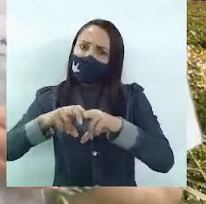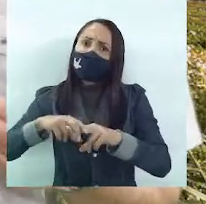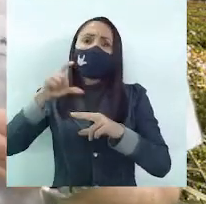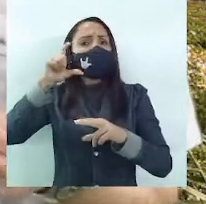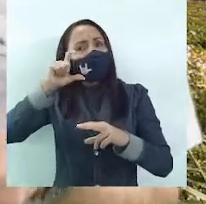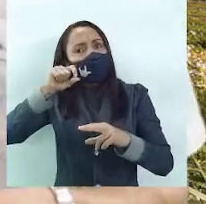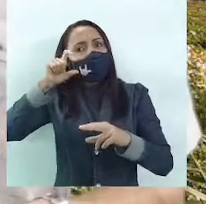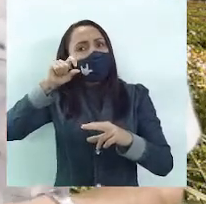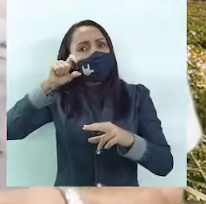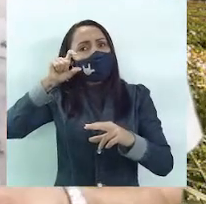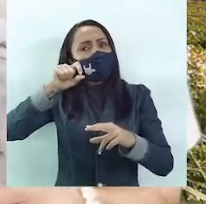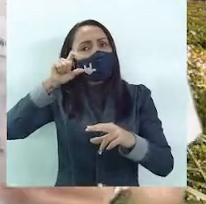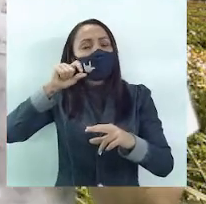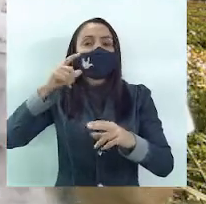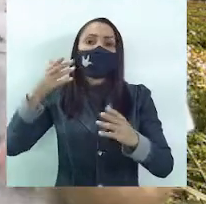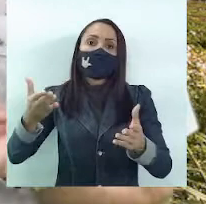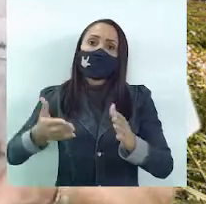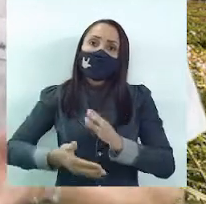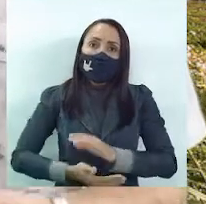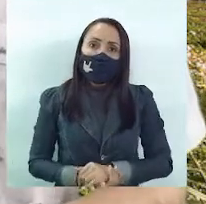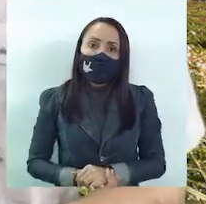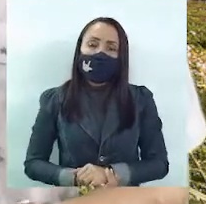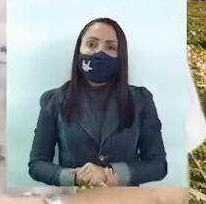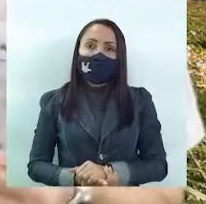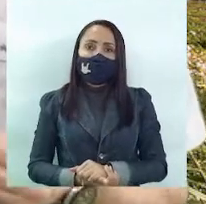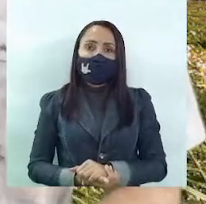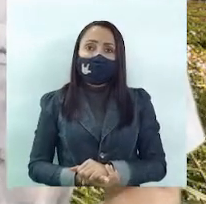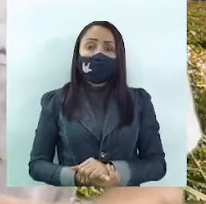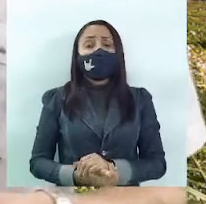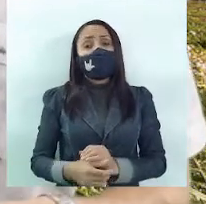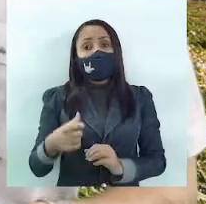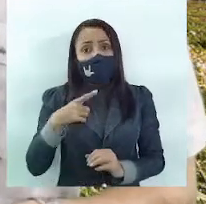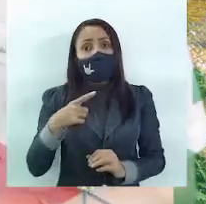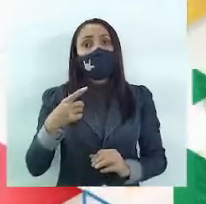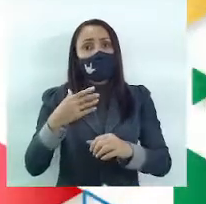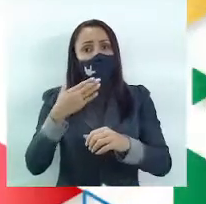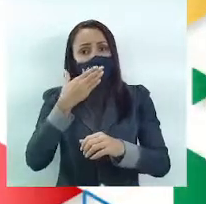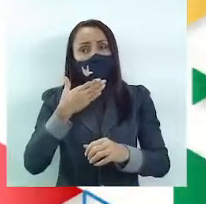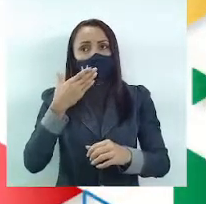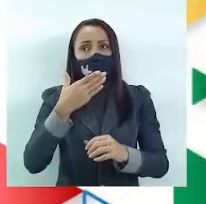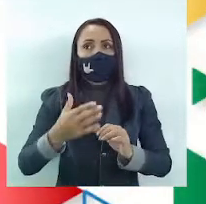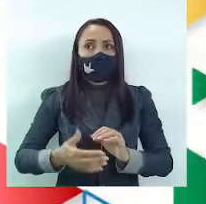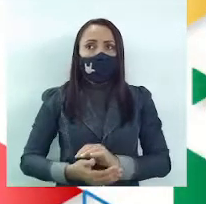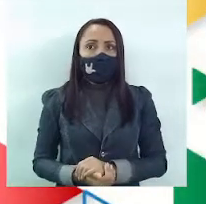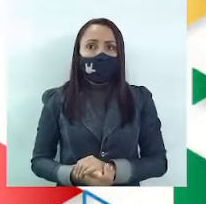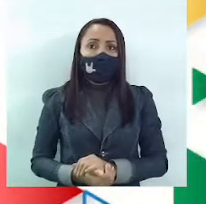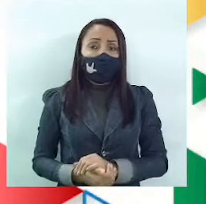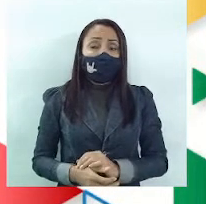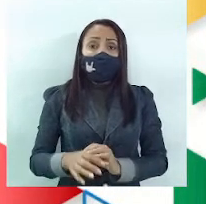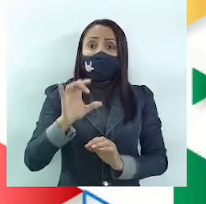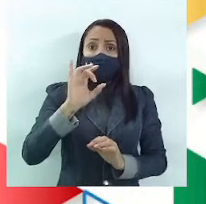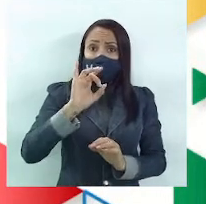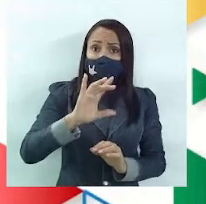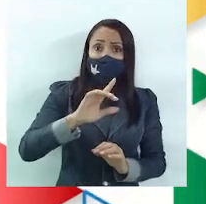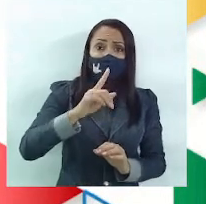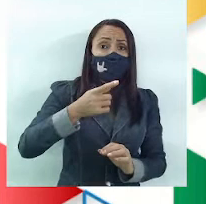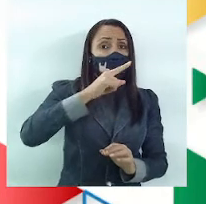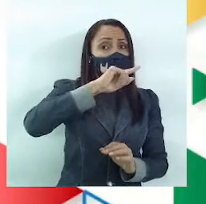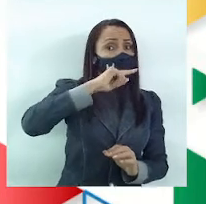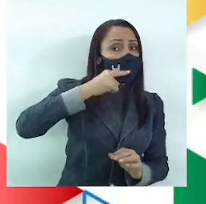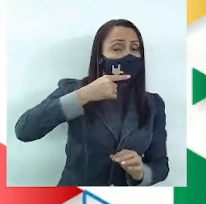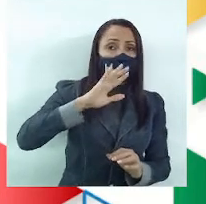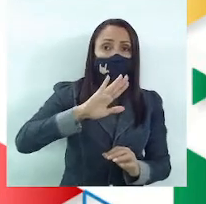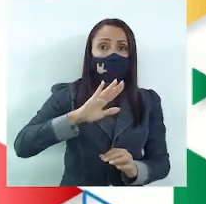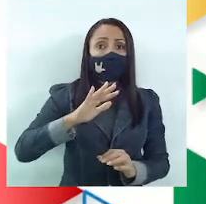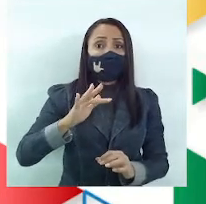porque também tem um índice glicêmico, ele também tem glicose, tem açúcar escondido. Mas quer dizer que não é só o da sacarose, também o da